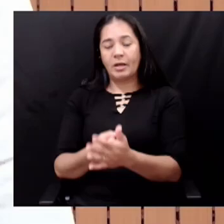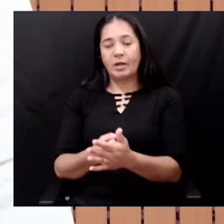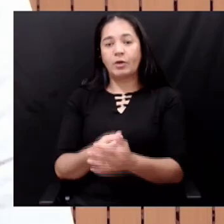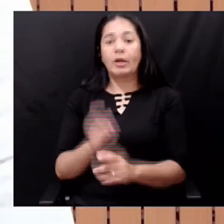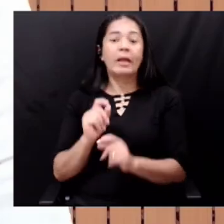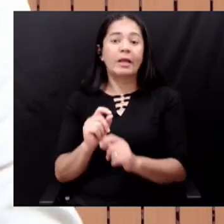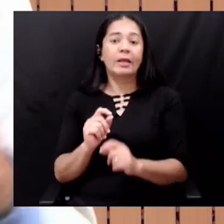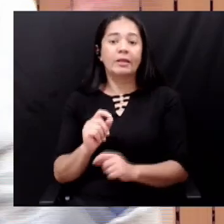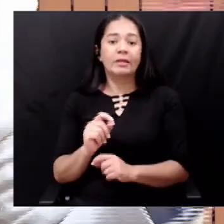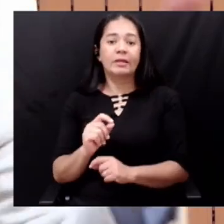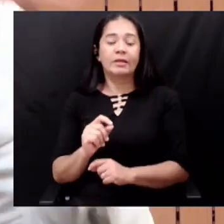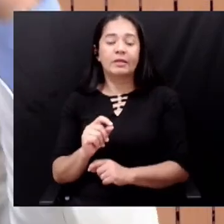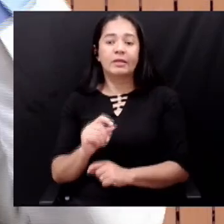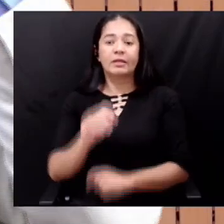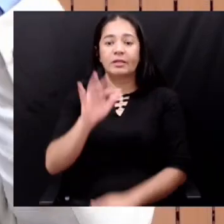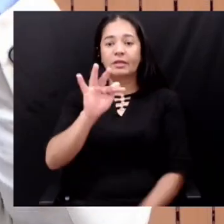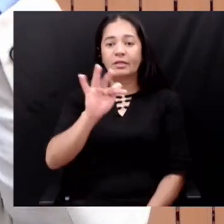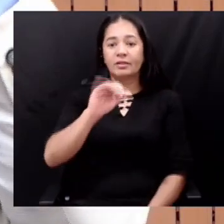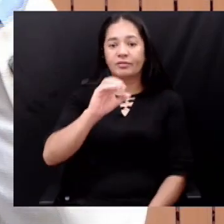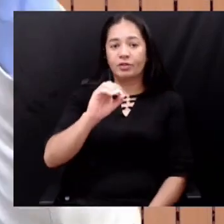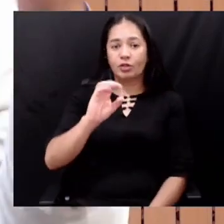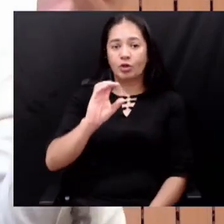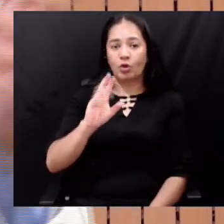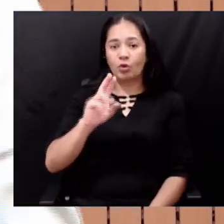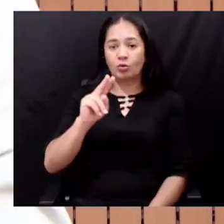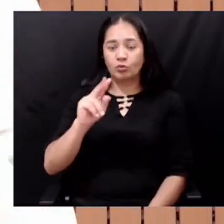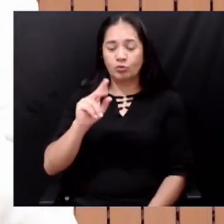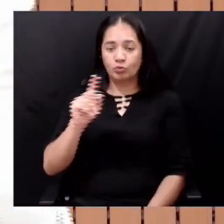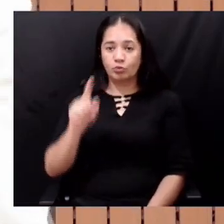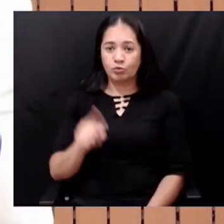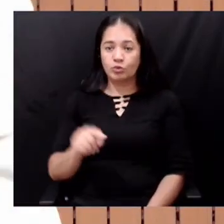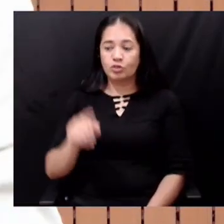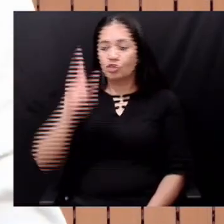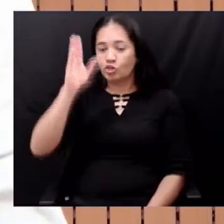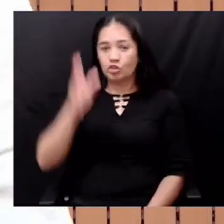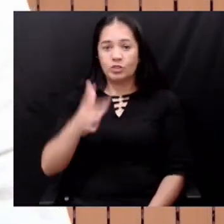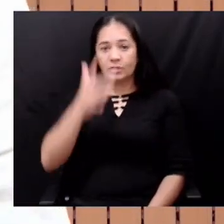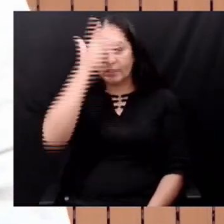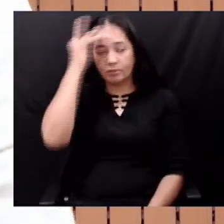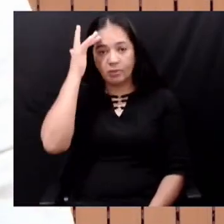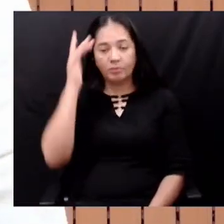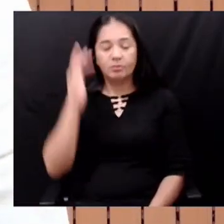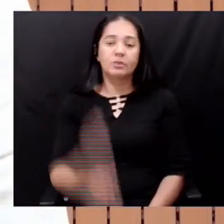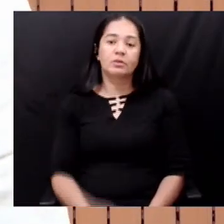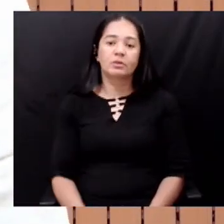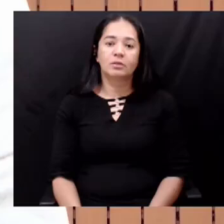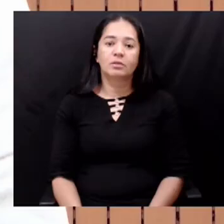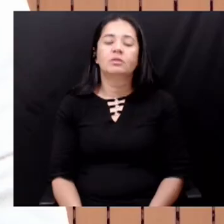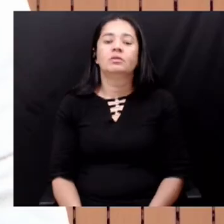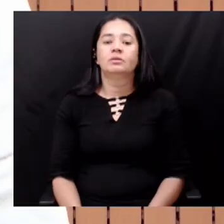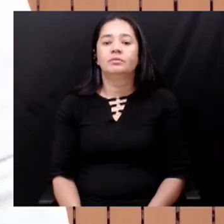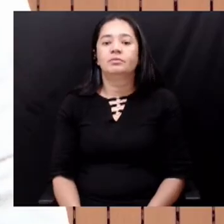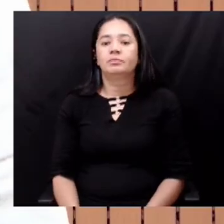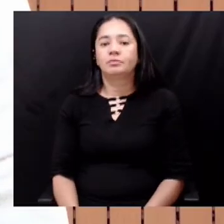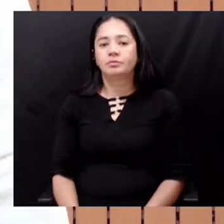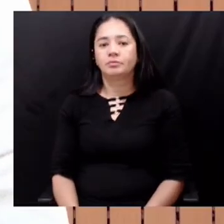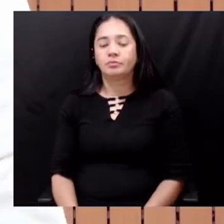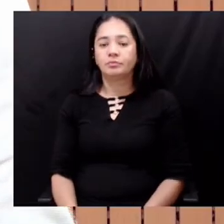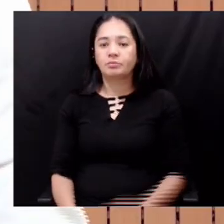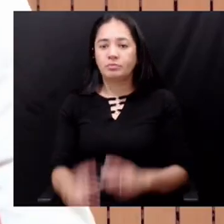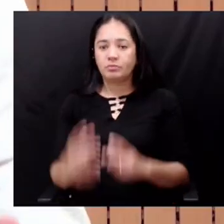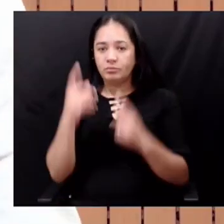o CPF. Essa coisa também, Márcia, né, que acho que se complementam, foi uma preocupação nossa